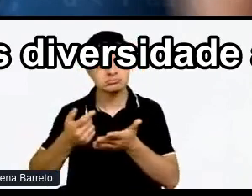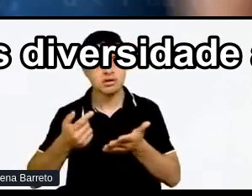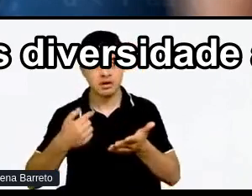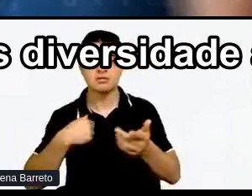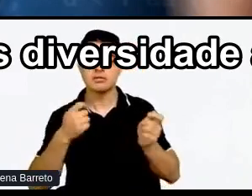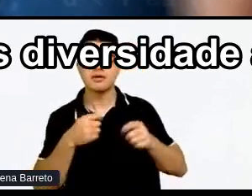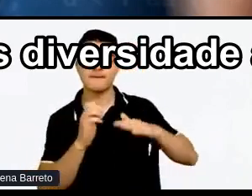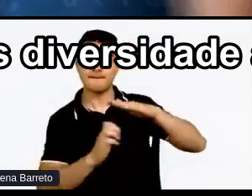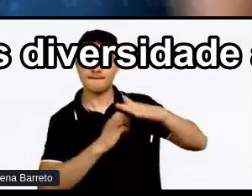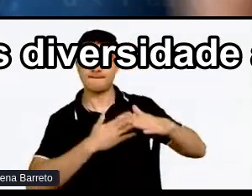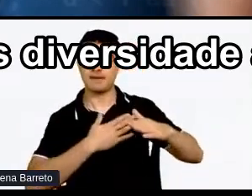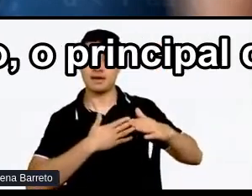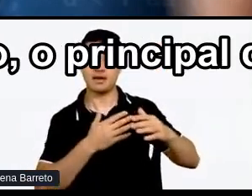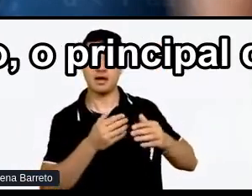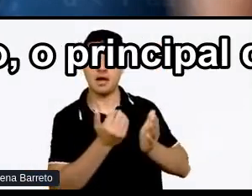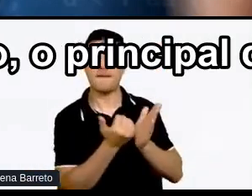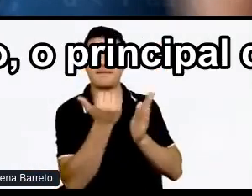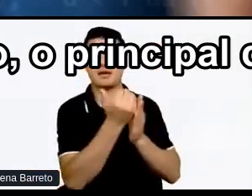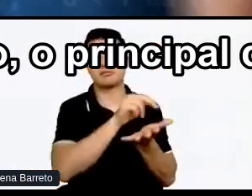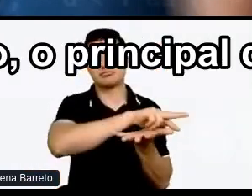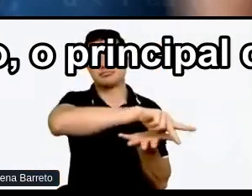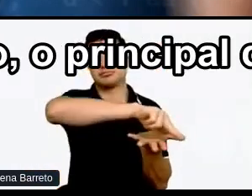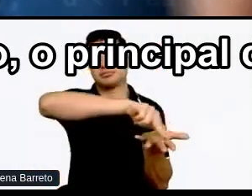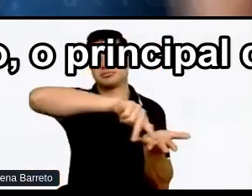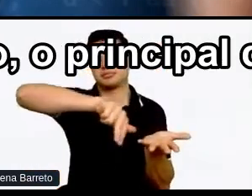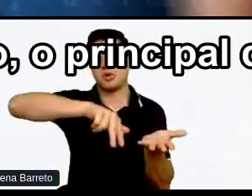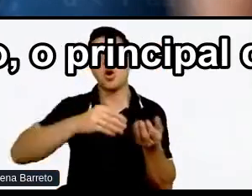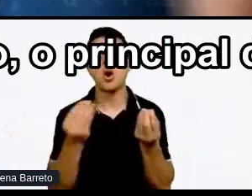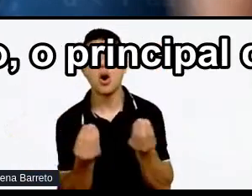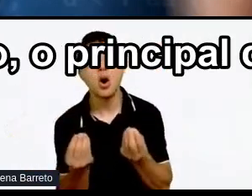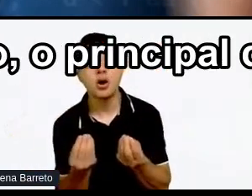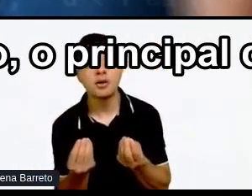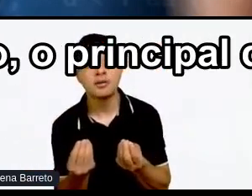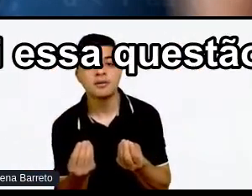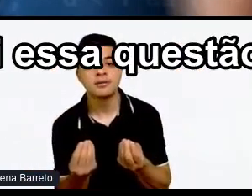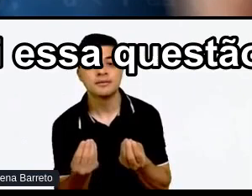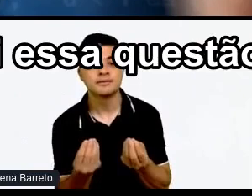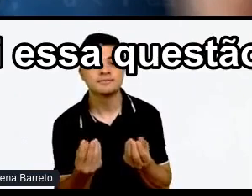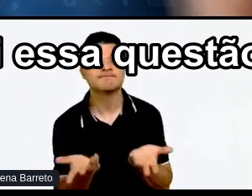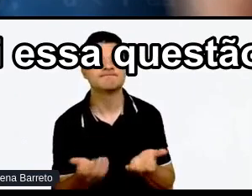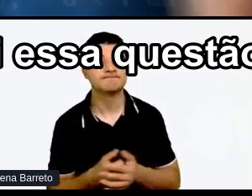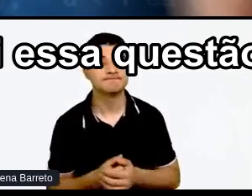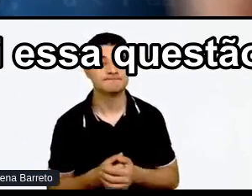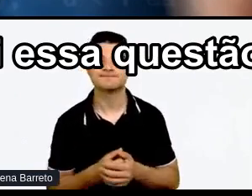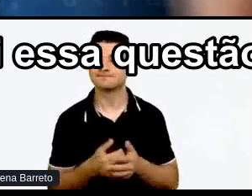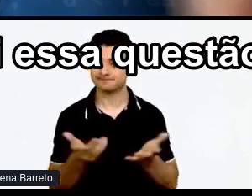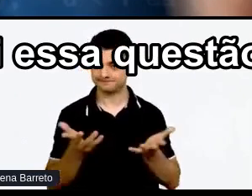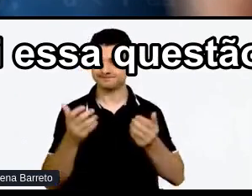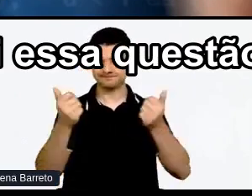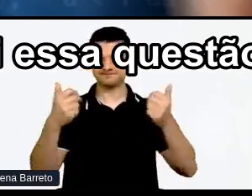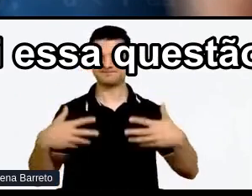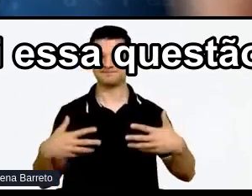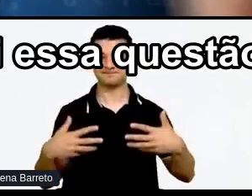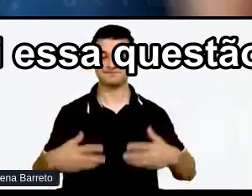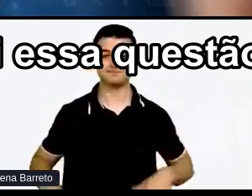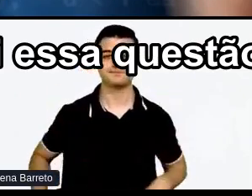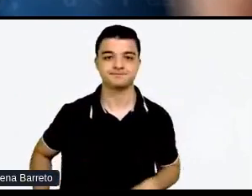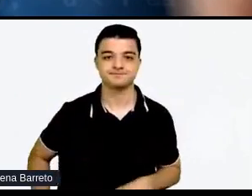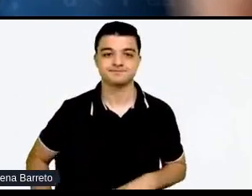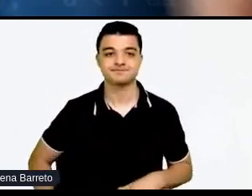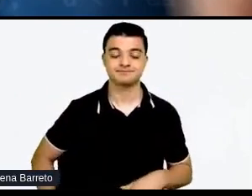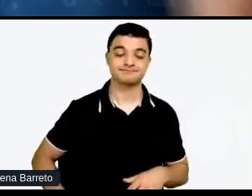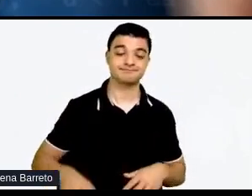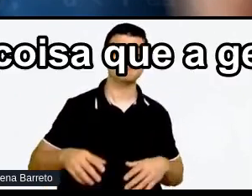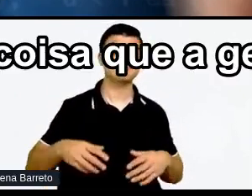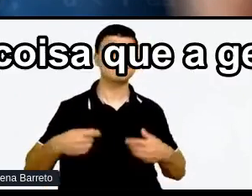diversidade aqui para a sua empresa. Então, o principal de tudo para a gente foi essa questão do